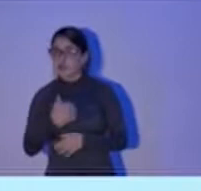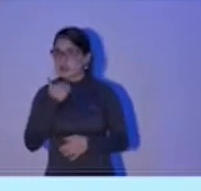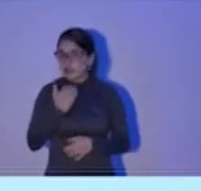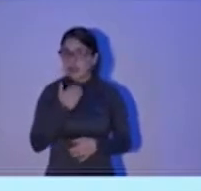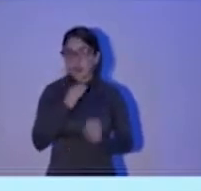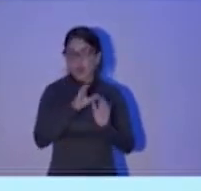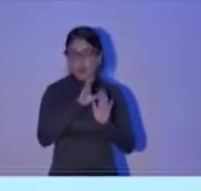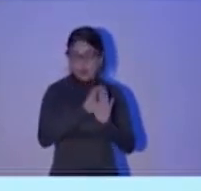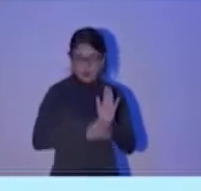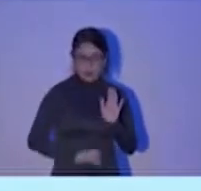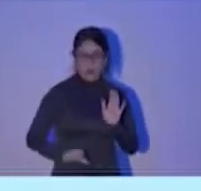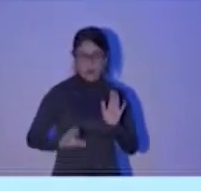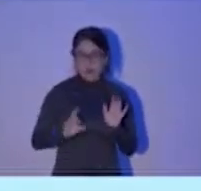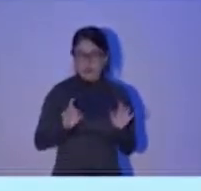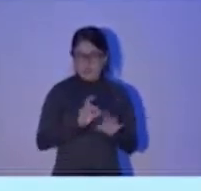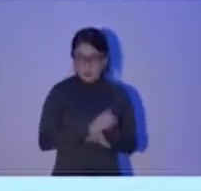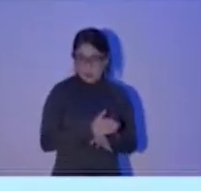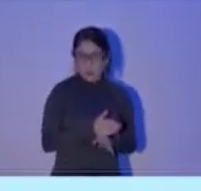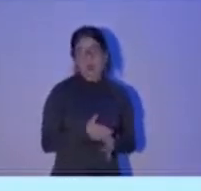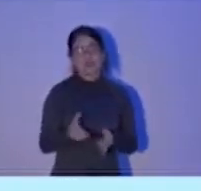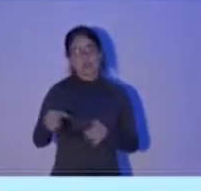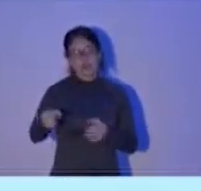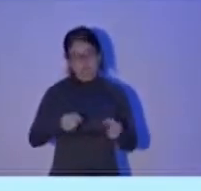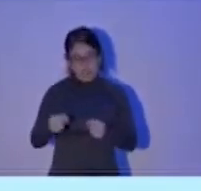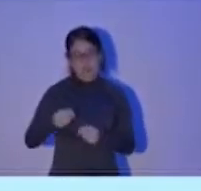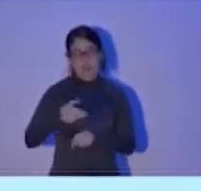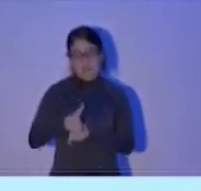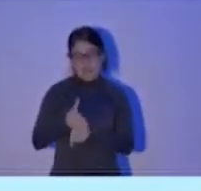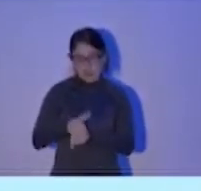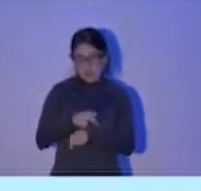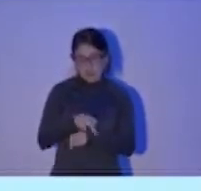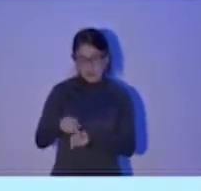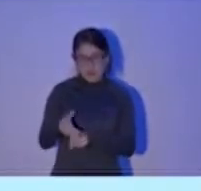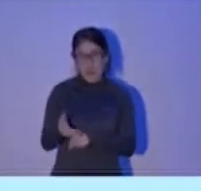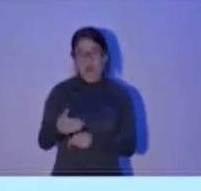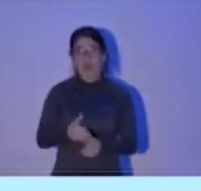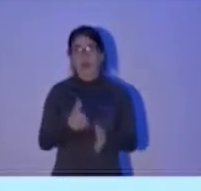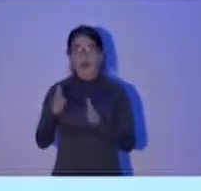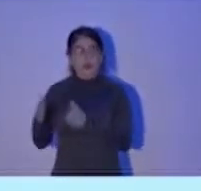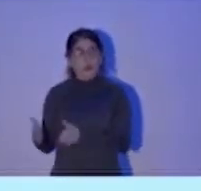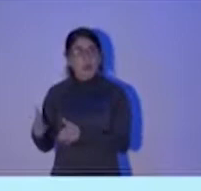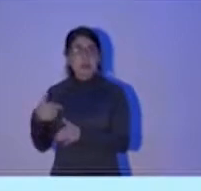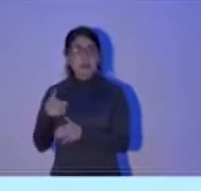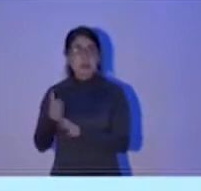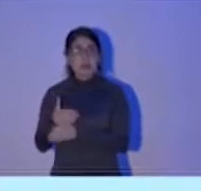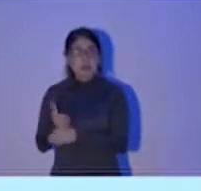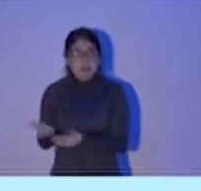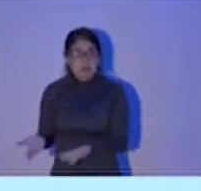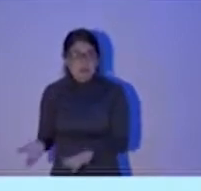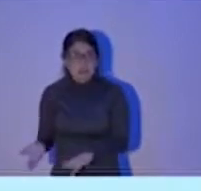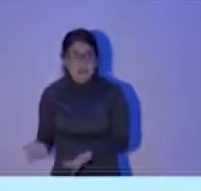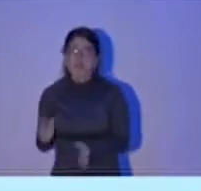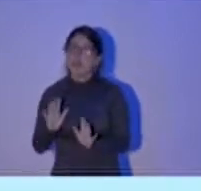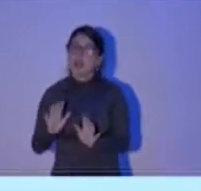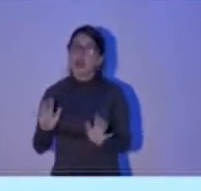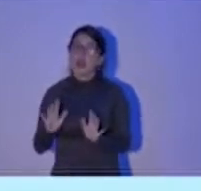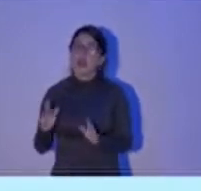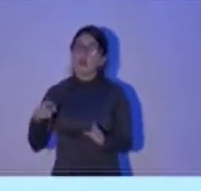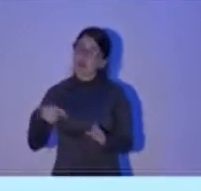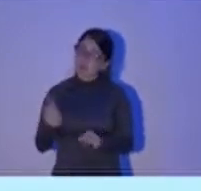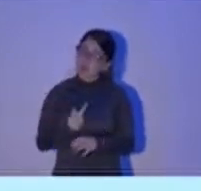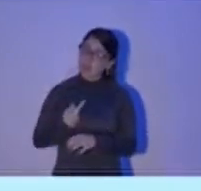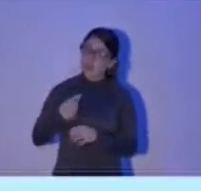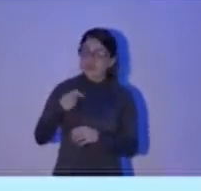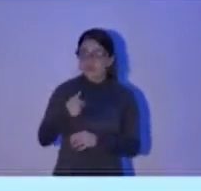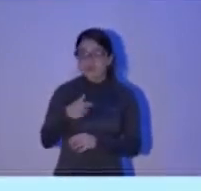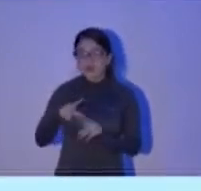professor e deixar o professor para implementar a base. A intenção é que nós venhamos instituir um observatório, inclusive, que nós